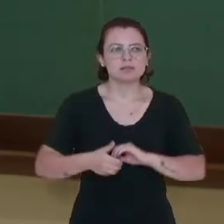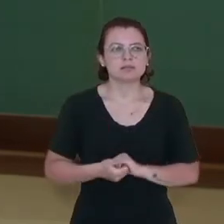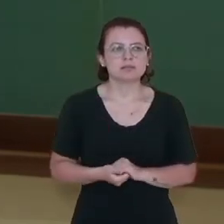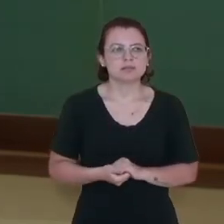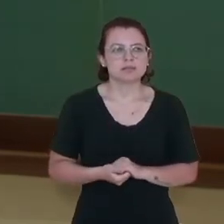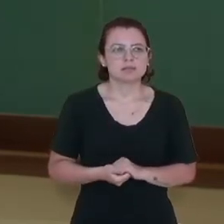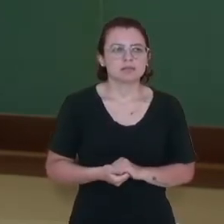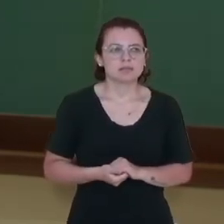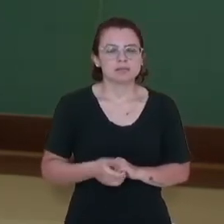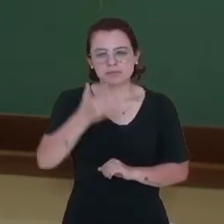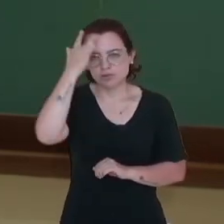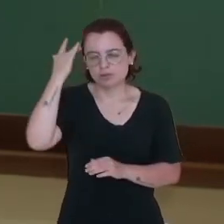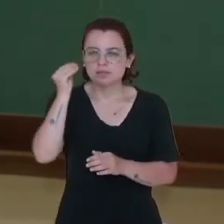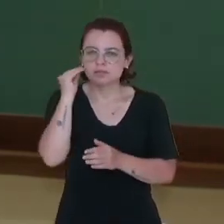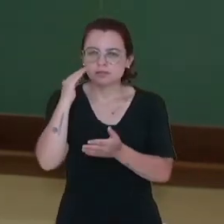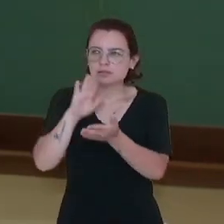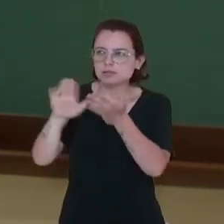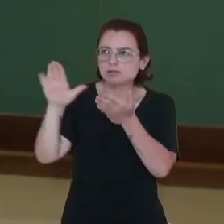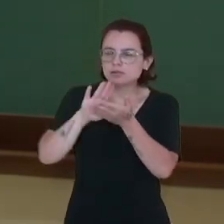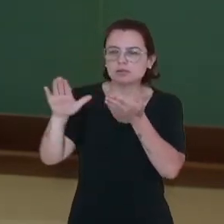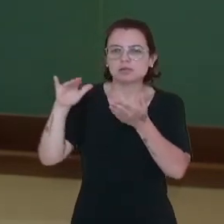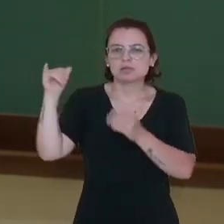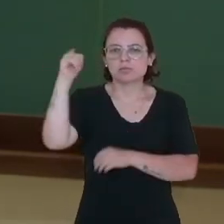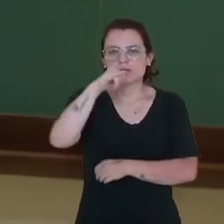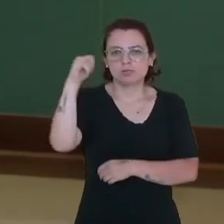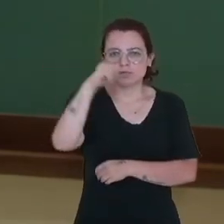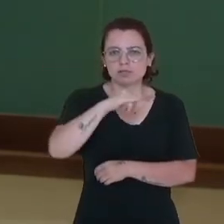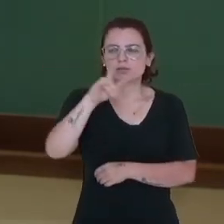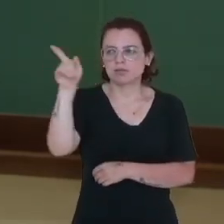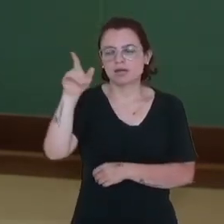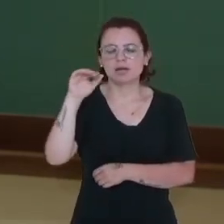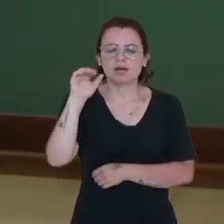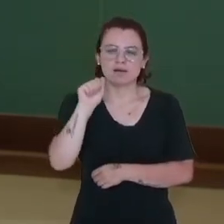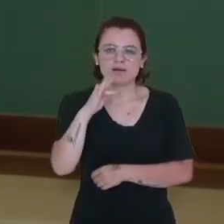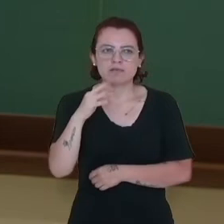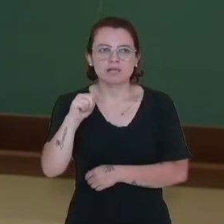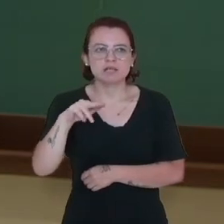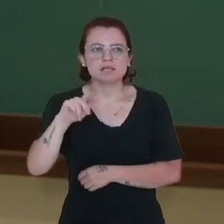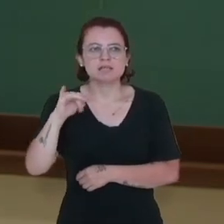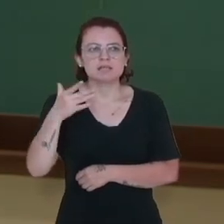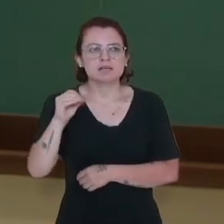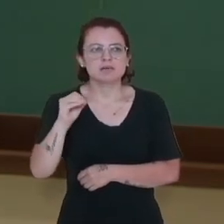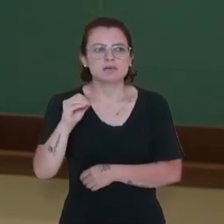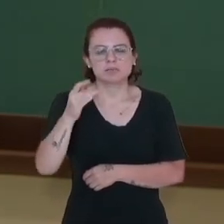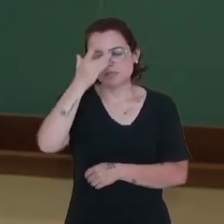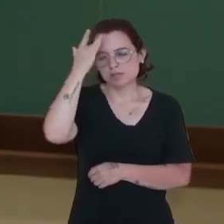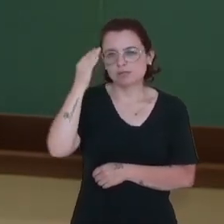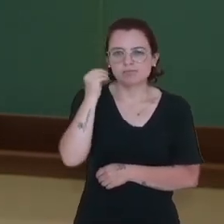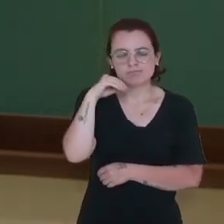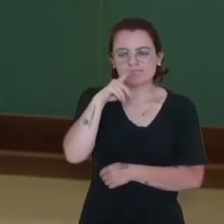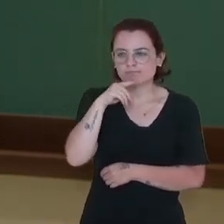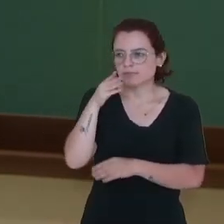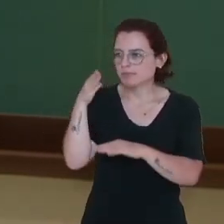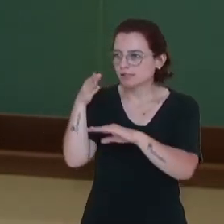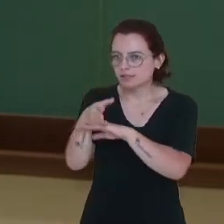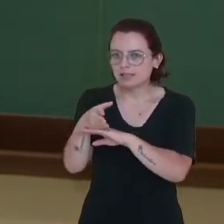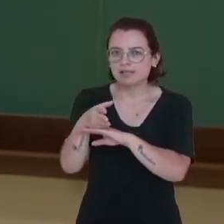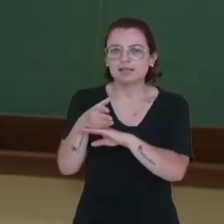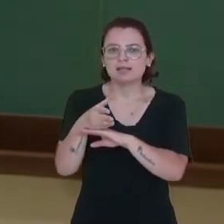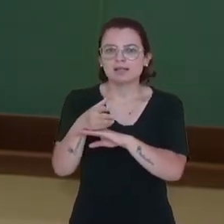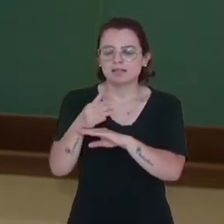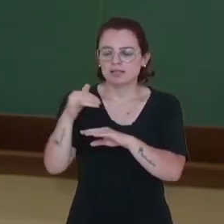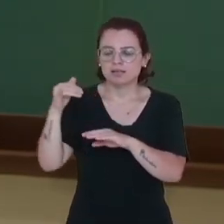viemos pessoas fugindo lá do aeroporto no Afeganistão. Quem não conseguiu entrar na aeronave, né, porque estava muito